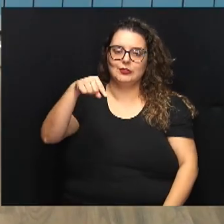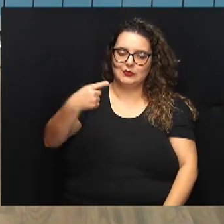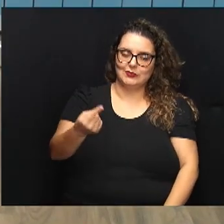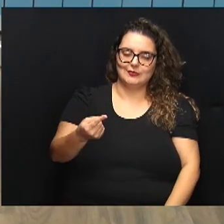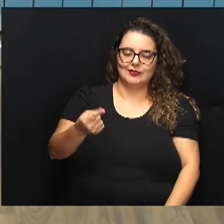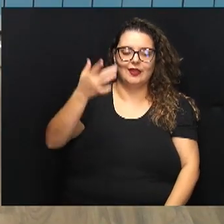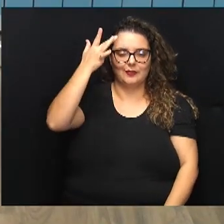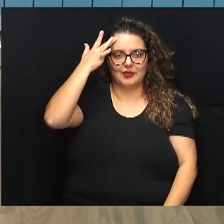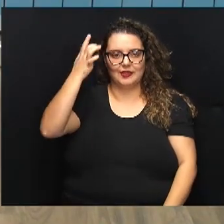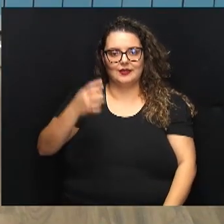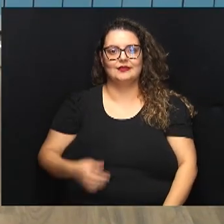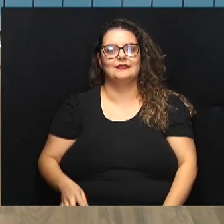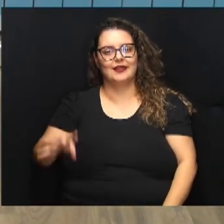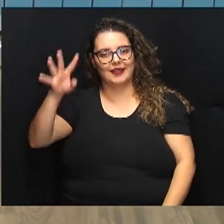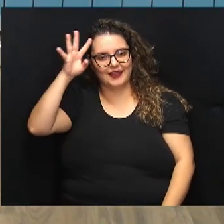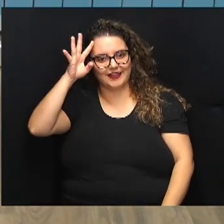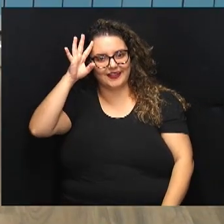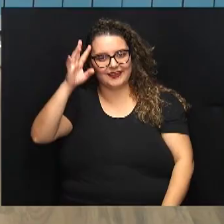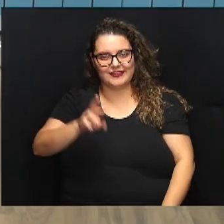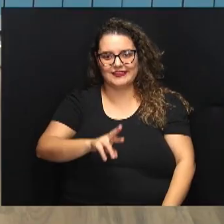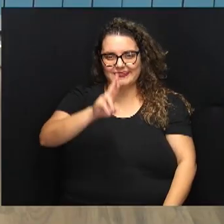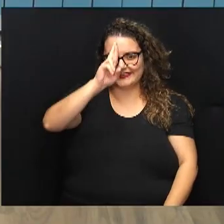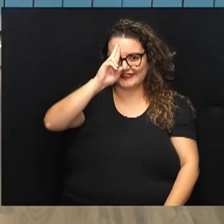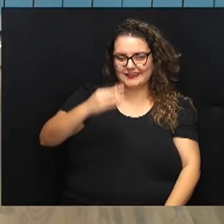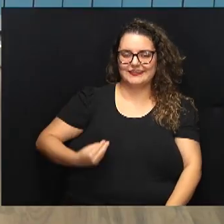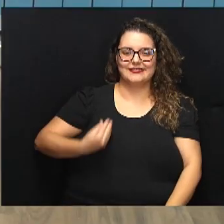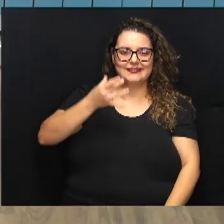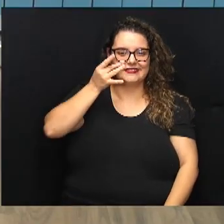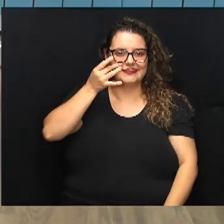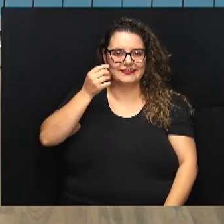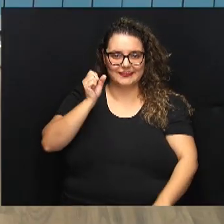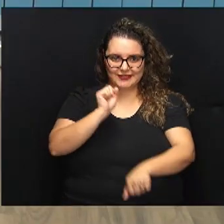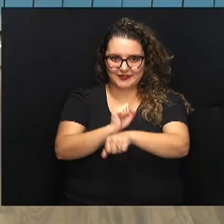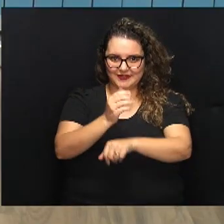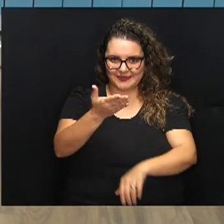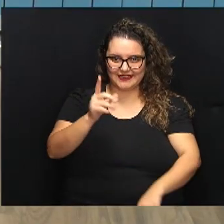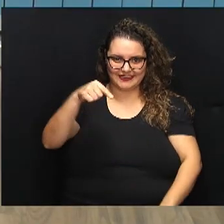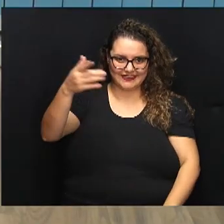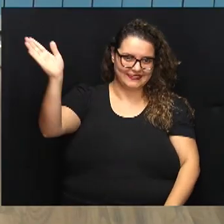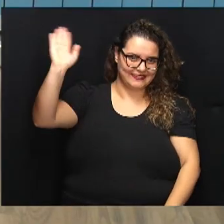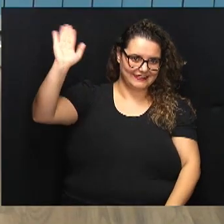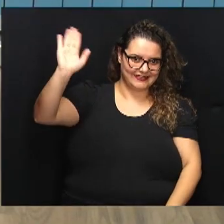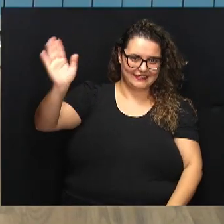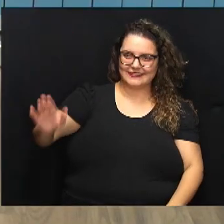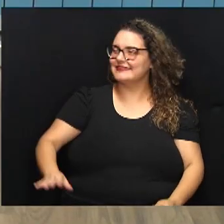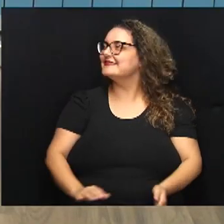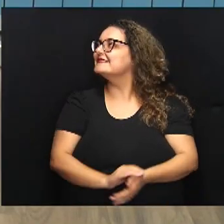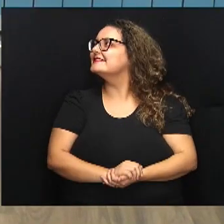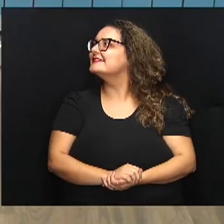nos vemos amanhã na quarta-feira, ao meio-dia, ao vivo. Te espero, hein? Até lá. Tchau, tchau.